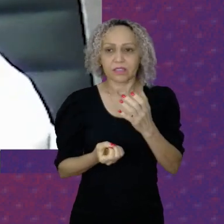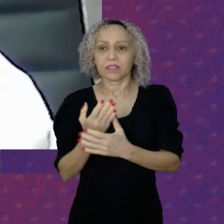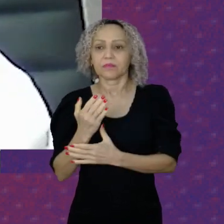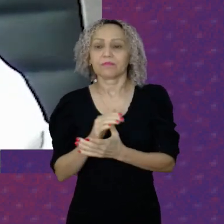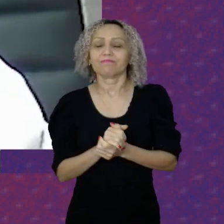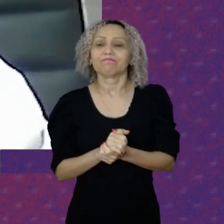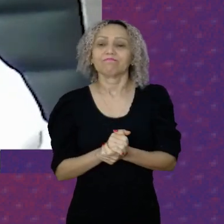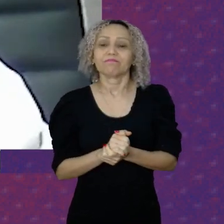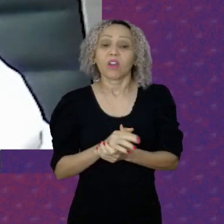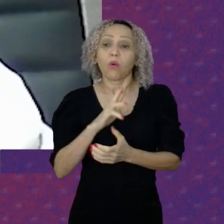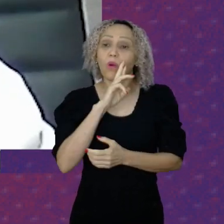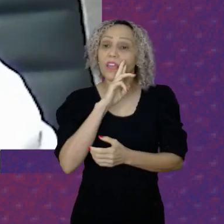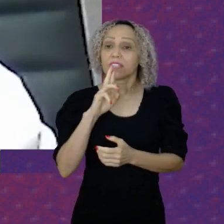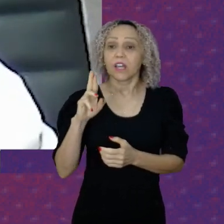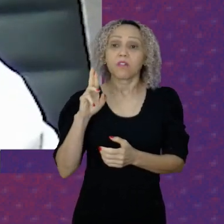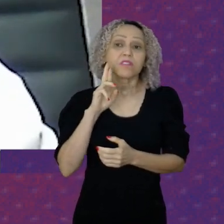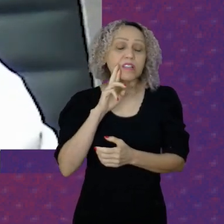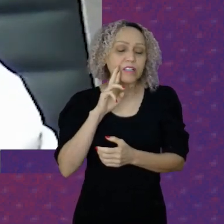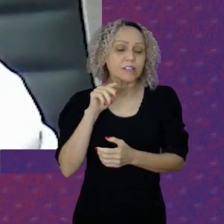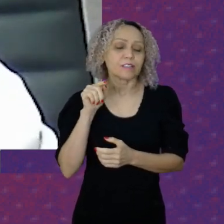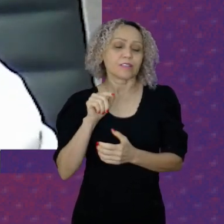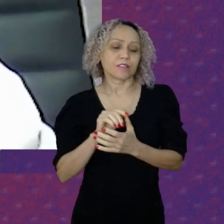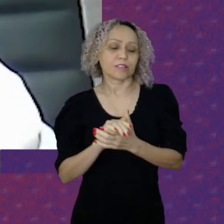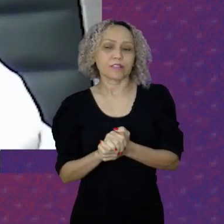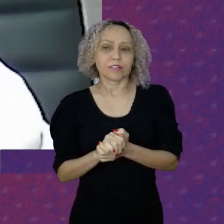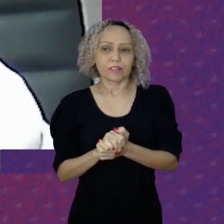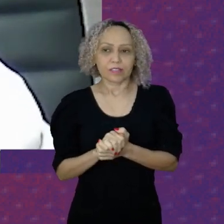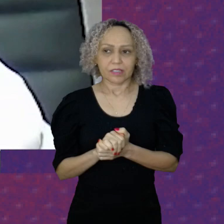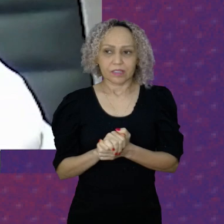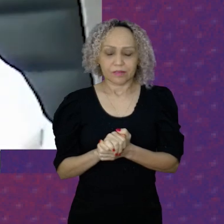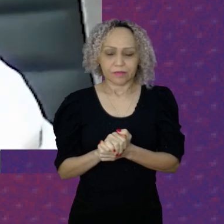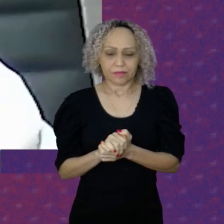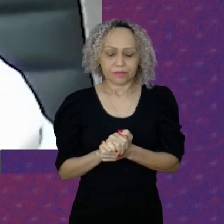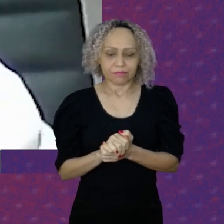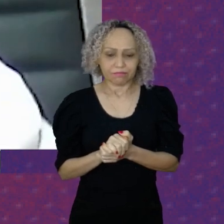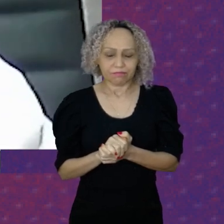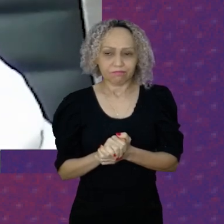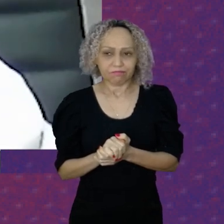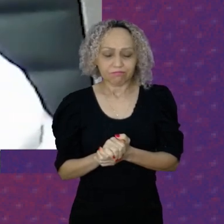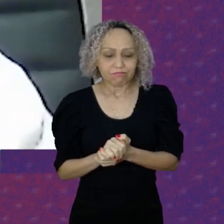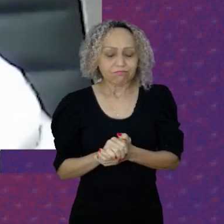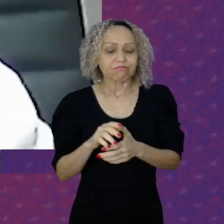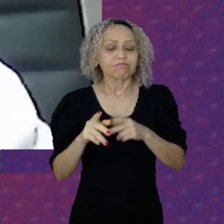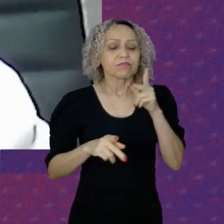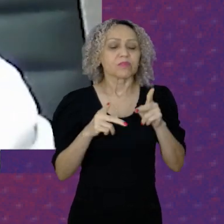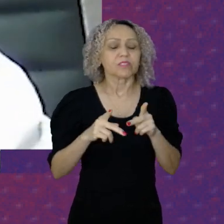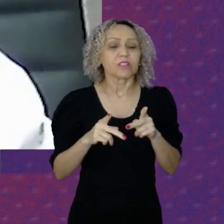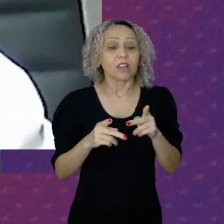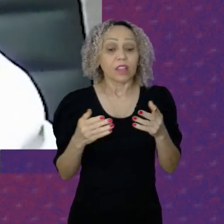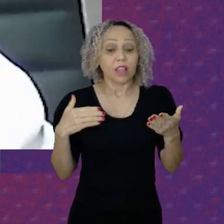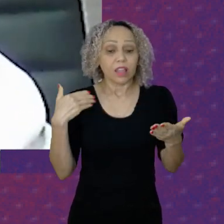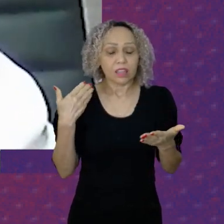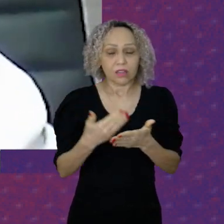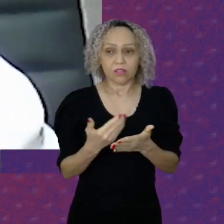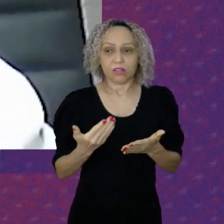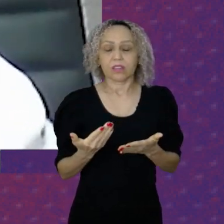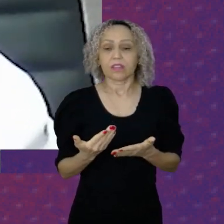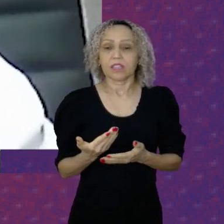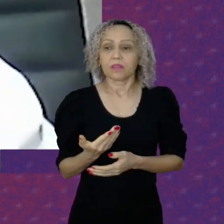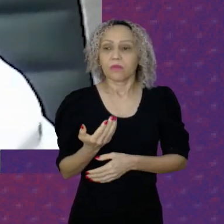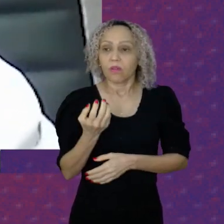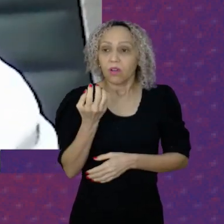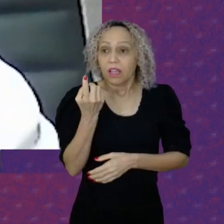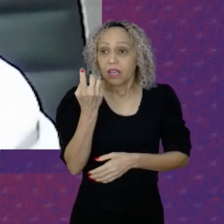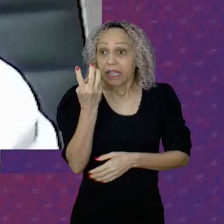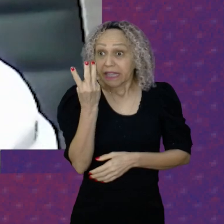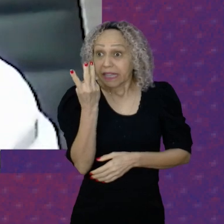hoje, desde 2008, foi implantado. Nós até hoje servimos 3.000 refeições por dia. Antes era R$1,